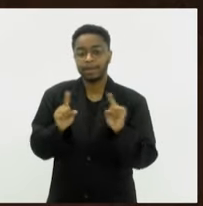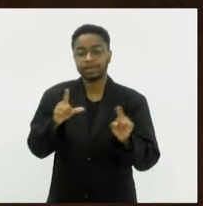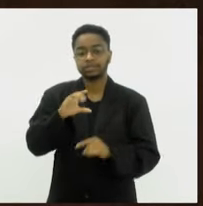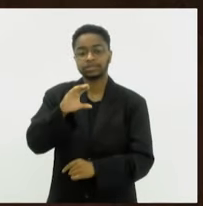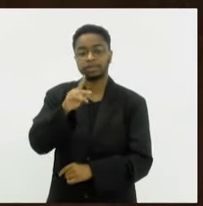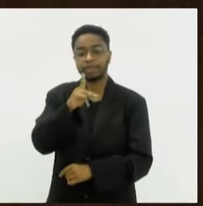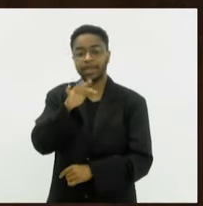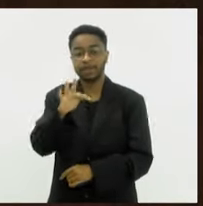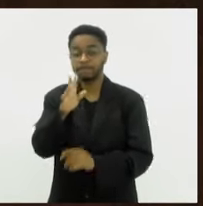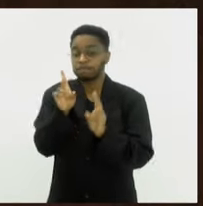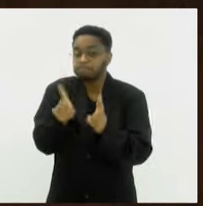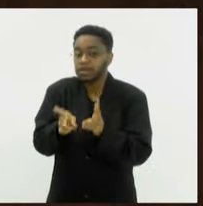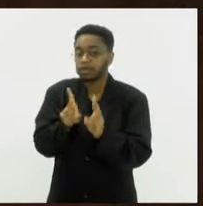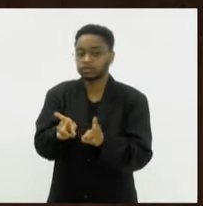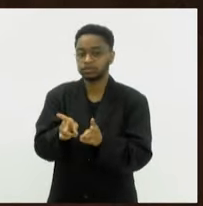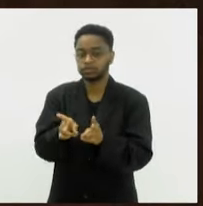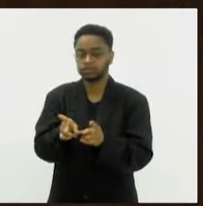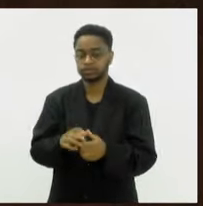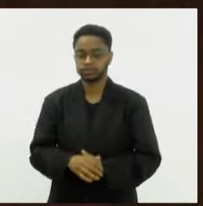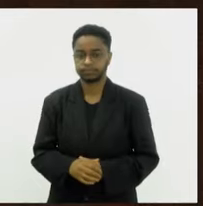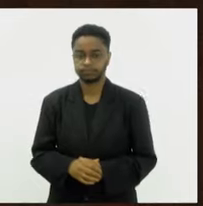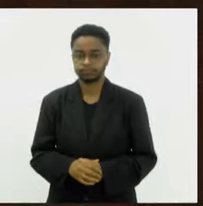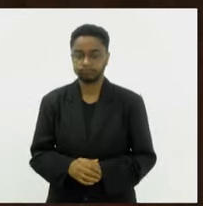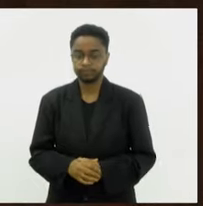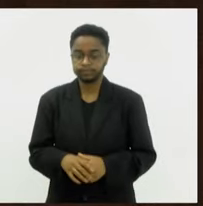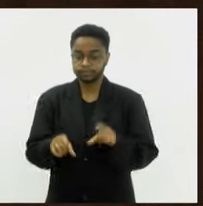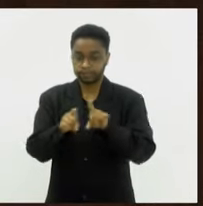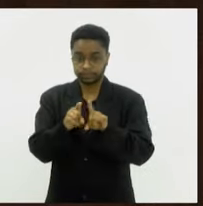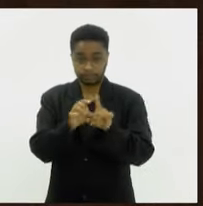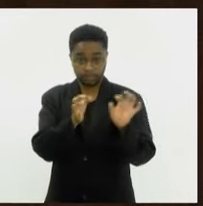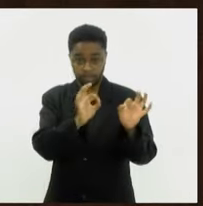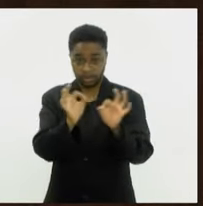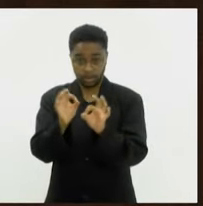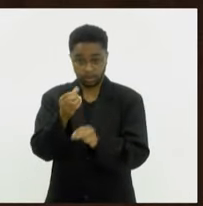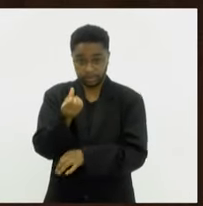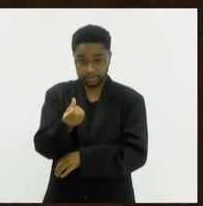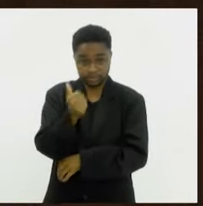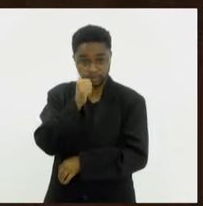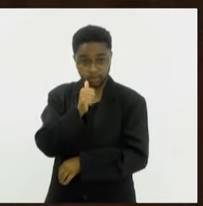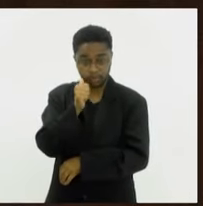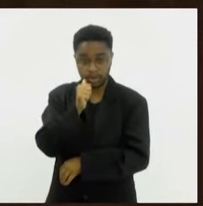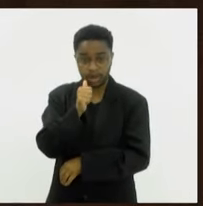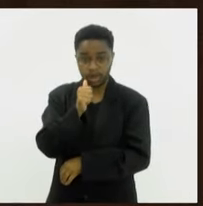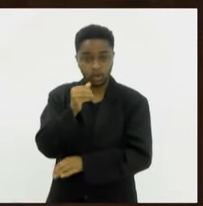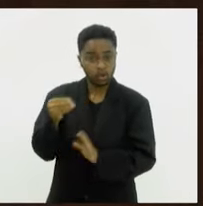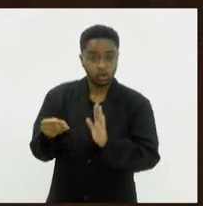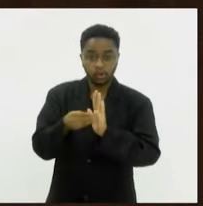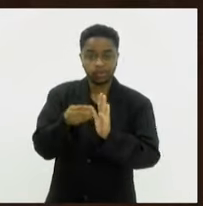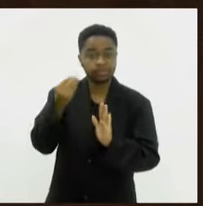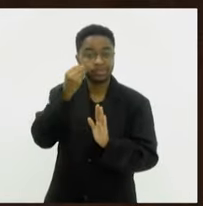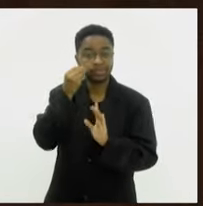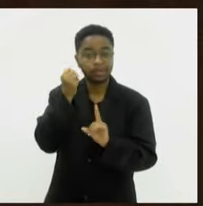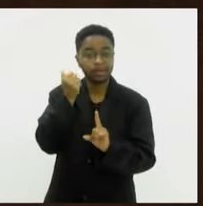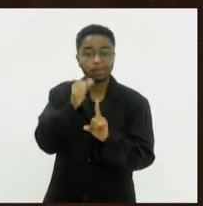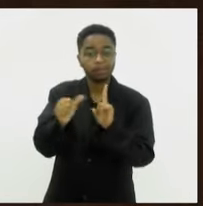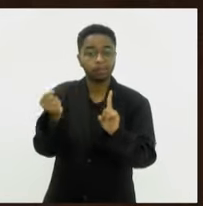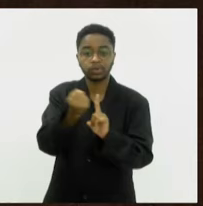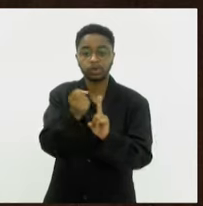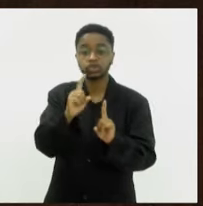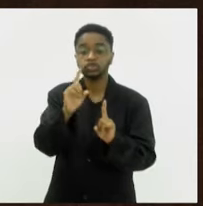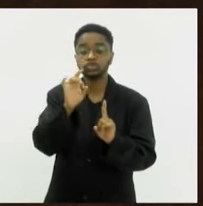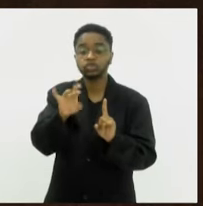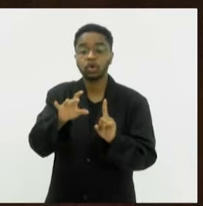CPF fosse o mesmo. Outra coisa, nenhum desses 6 foi caracterizado como tentativa de feminicídio. Era tudo